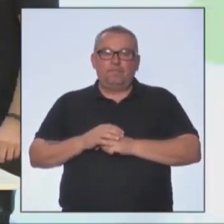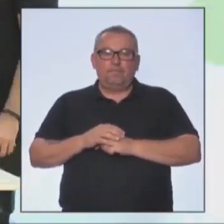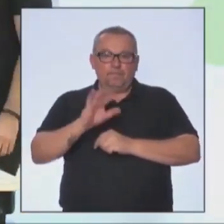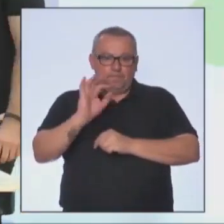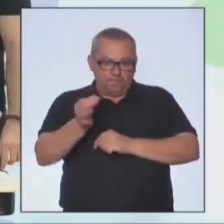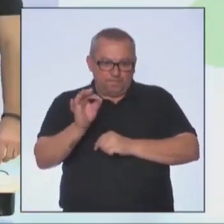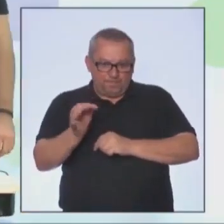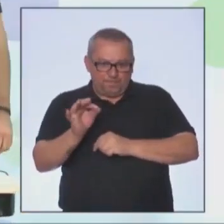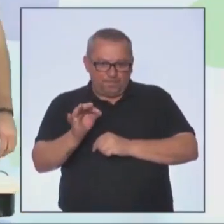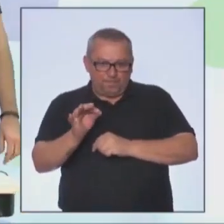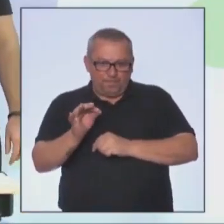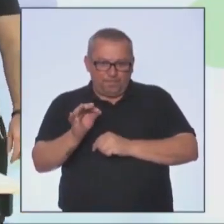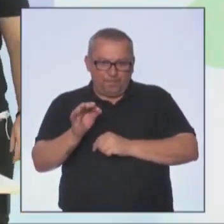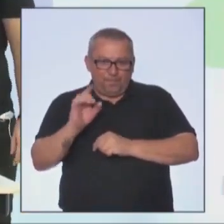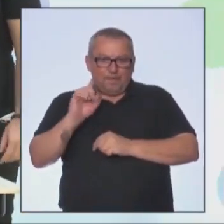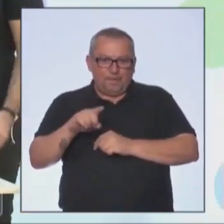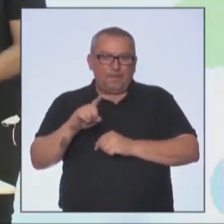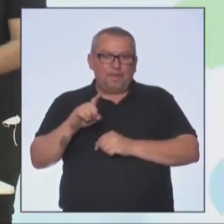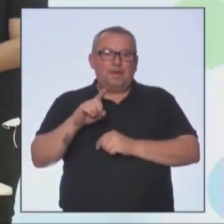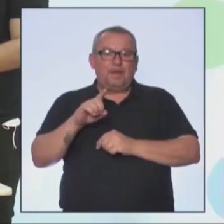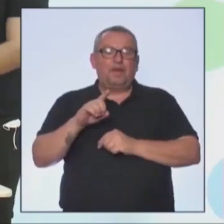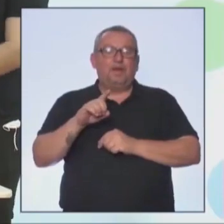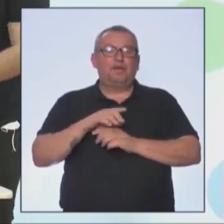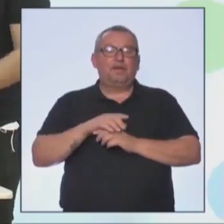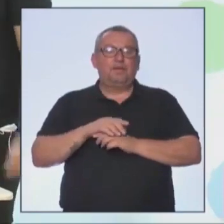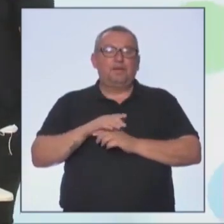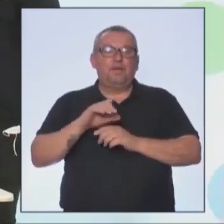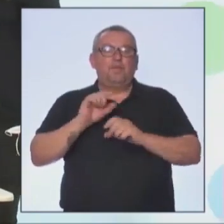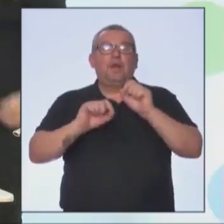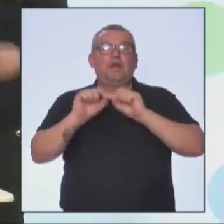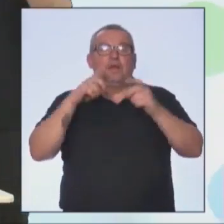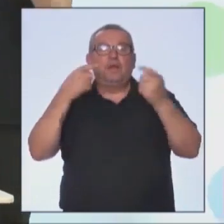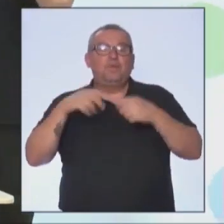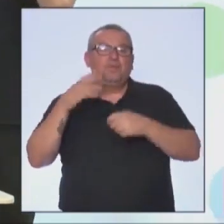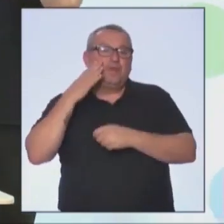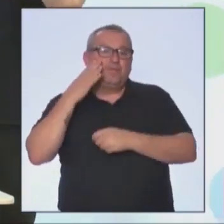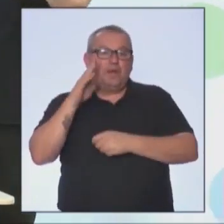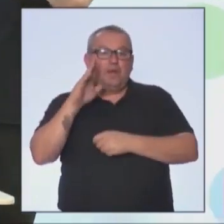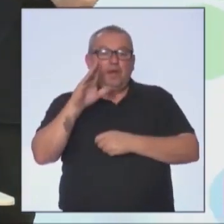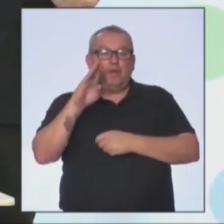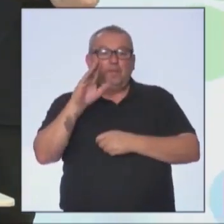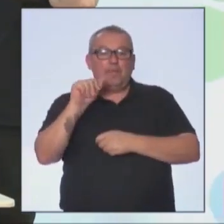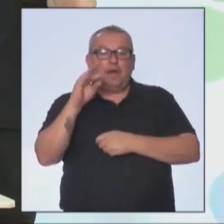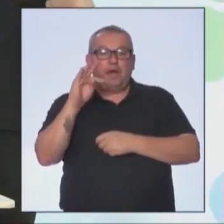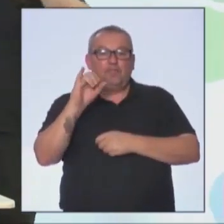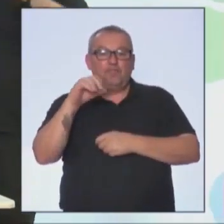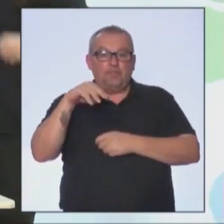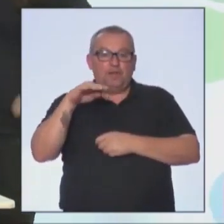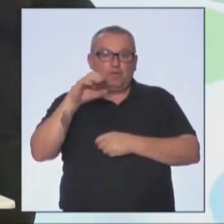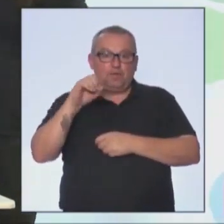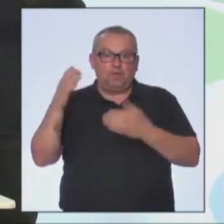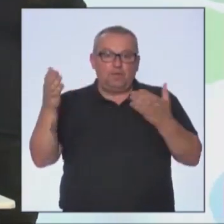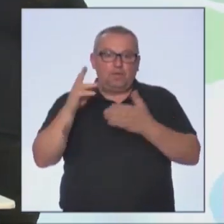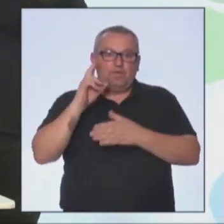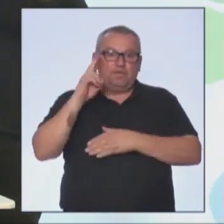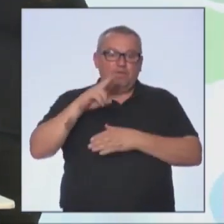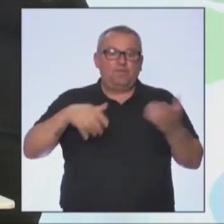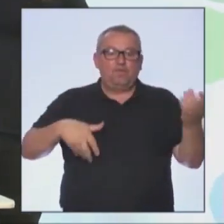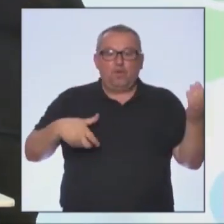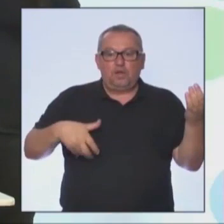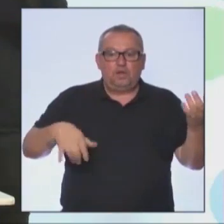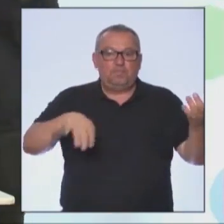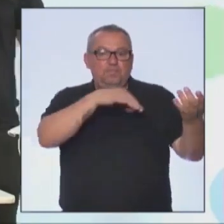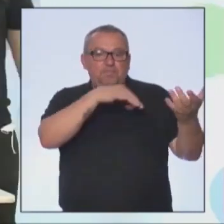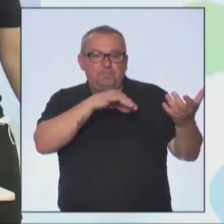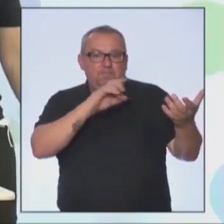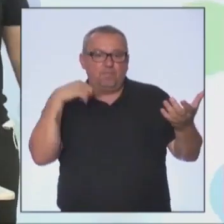Certo? Esse é o fenômeno de batimento. Agora, para que eu preciso saber? Talvez ele é útil. Bom, o Francisco ele toca violão, eu toco violino.